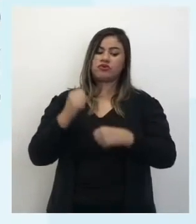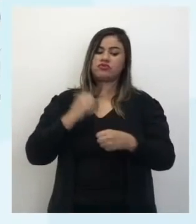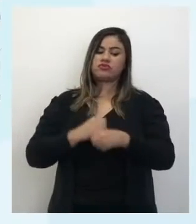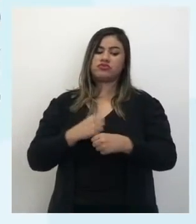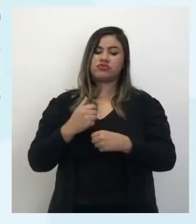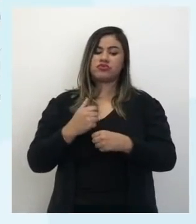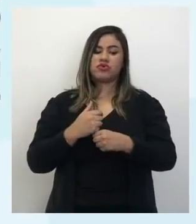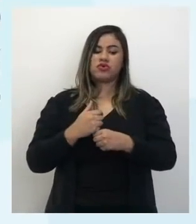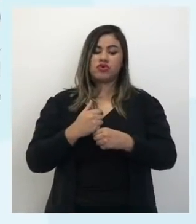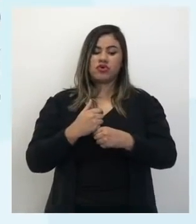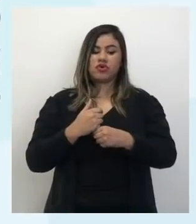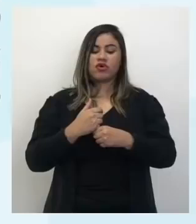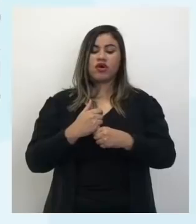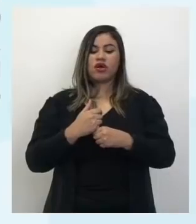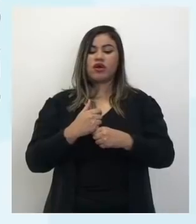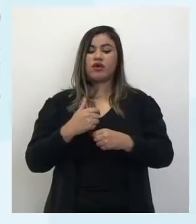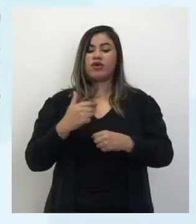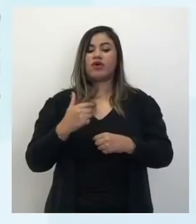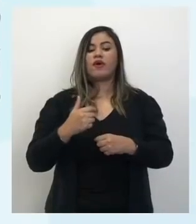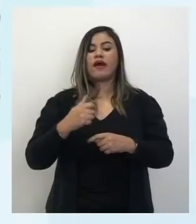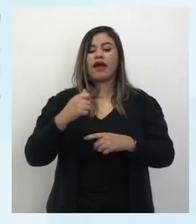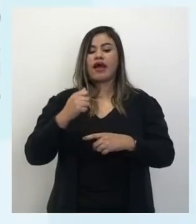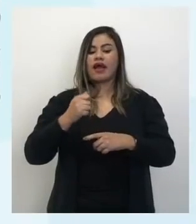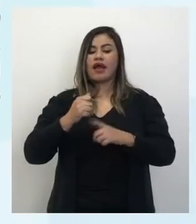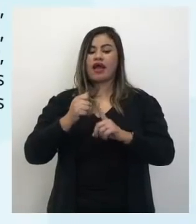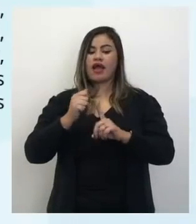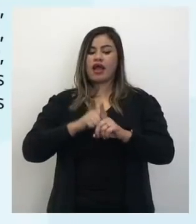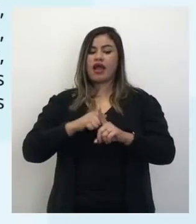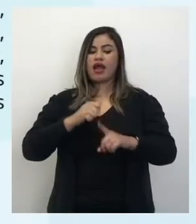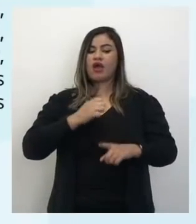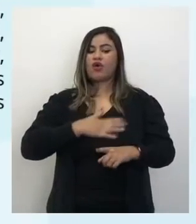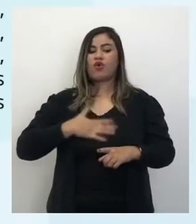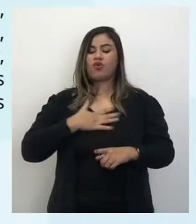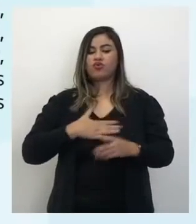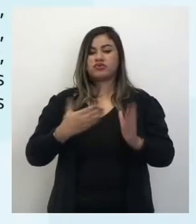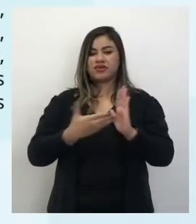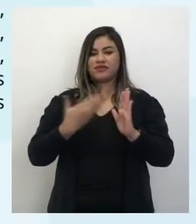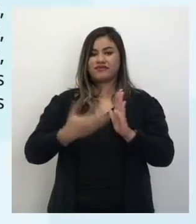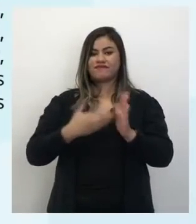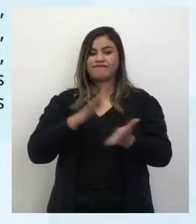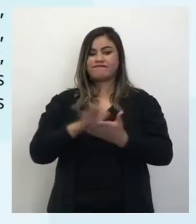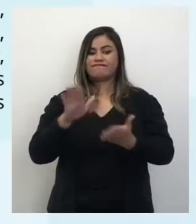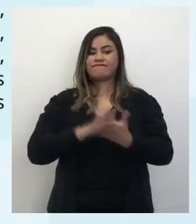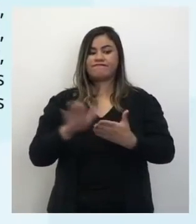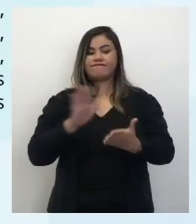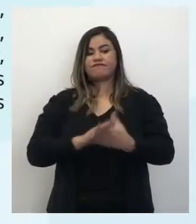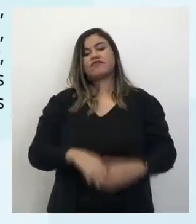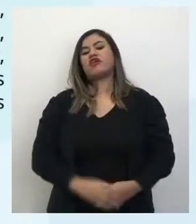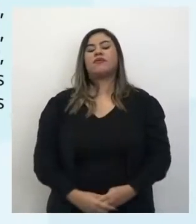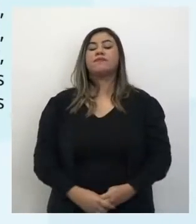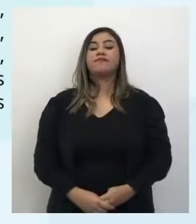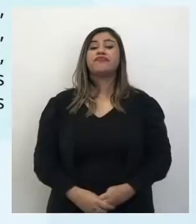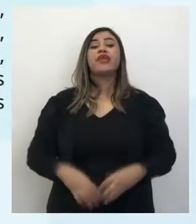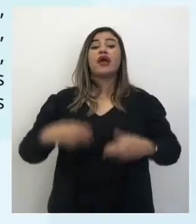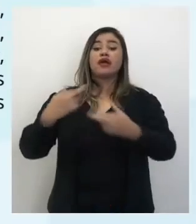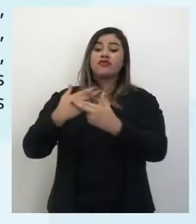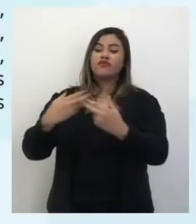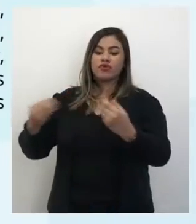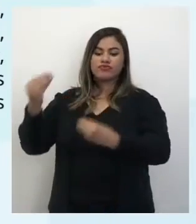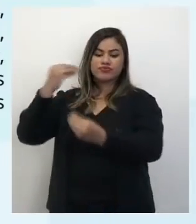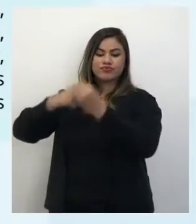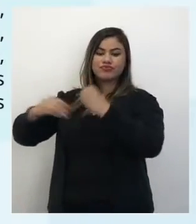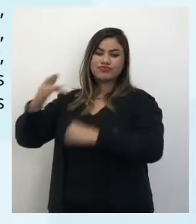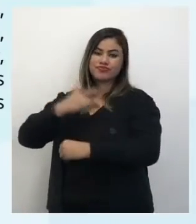publicado em agosto na Revista de Saúde Pública. Na categoria de alimentos saudáveis, foram